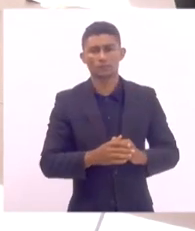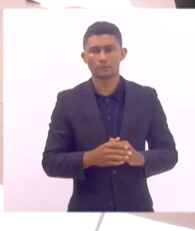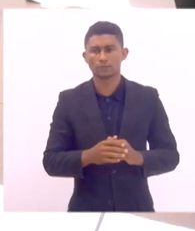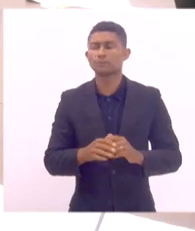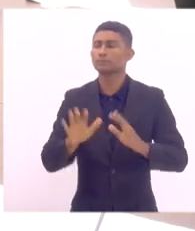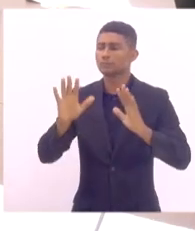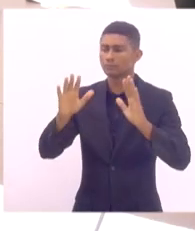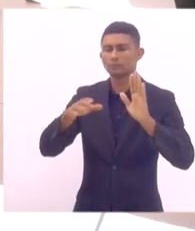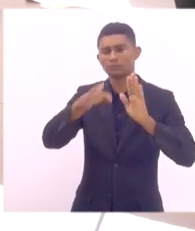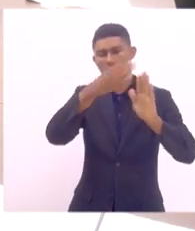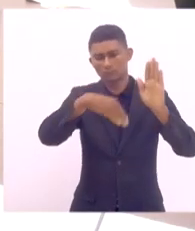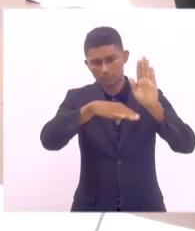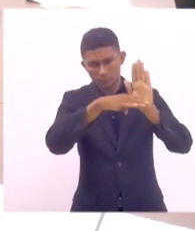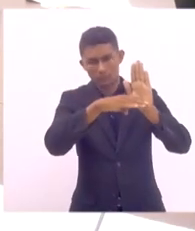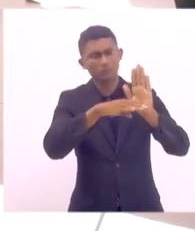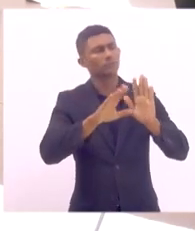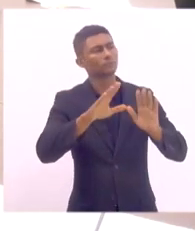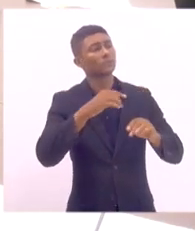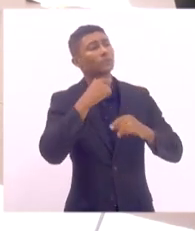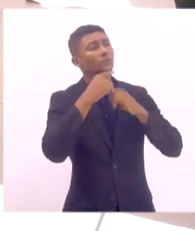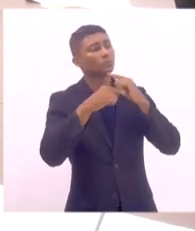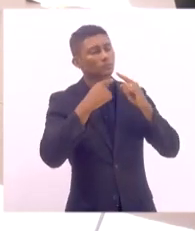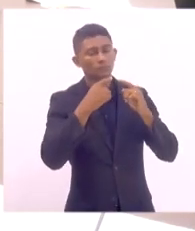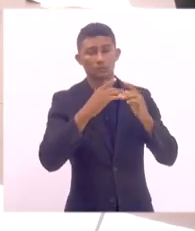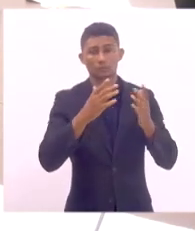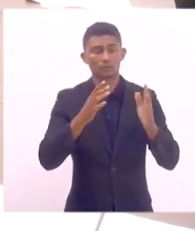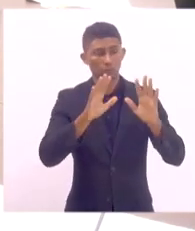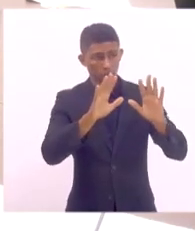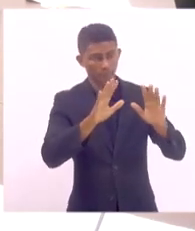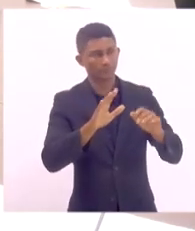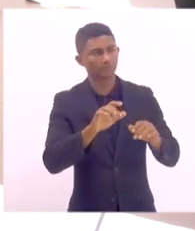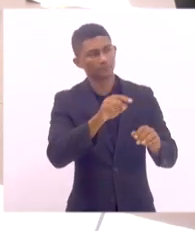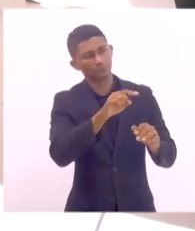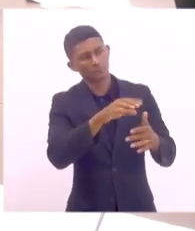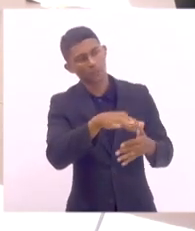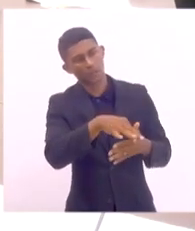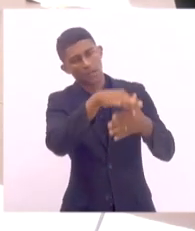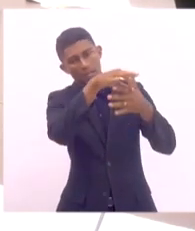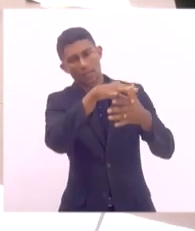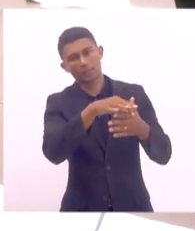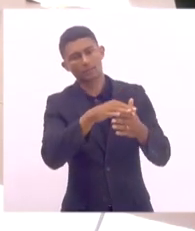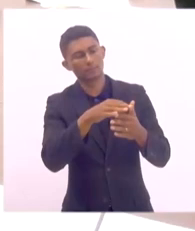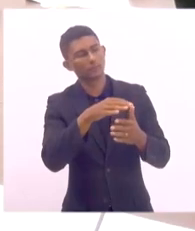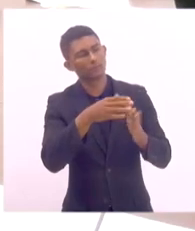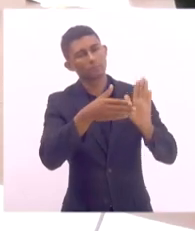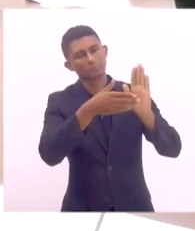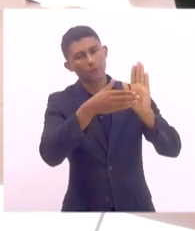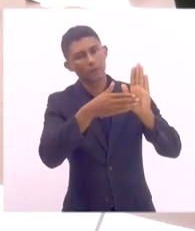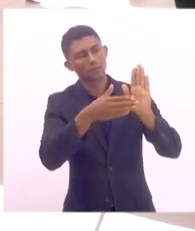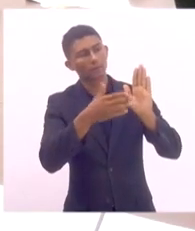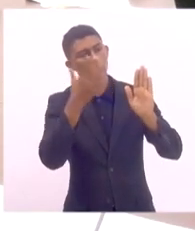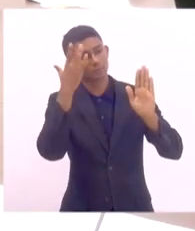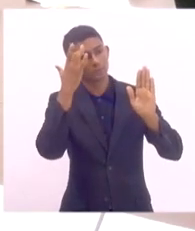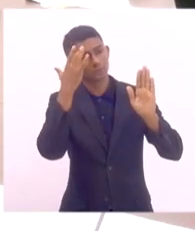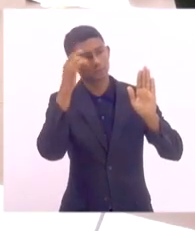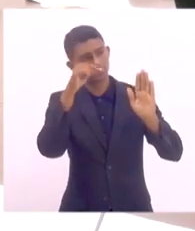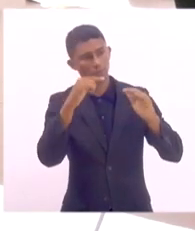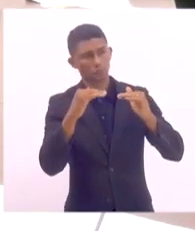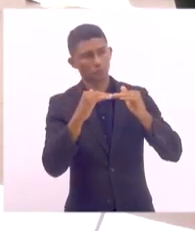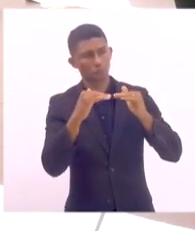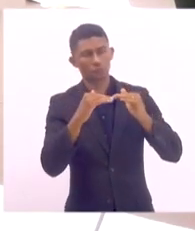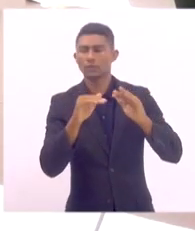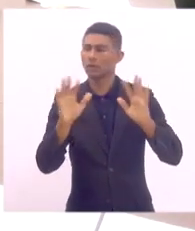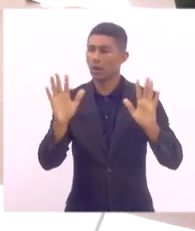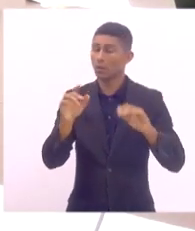Vamos no próximo. Presidente, uma dúvida. 25º. O líder Bacelar, nessa pauta de amanhã, disse que ele concordava e não. Não, concordo. Não. Vai estudar,